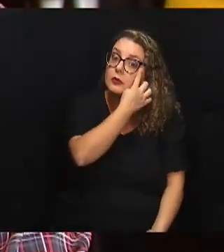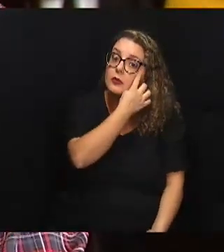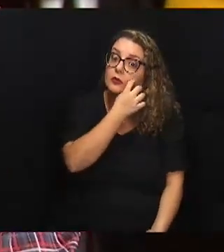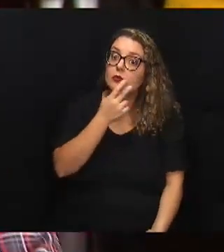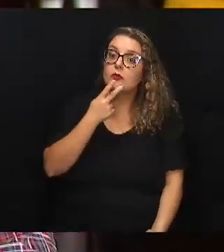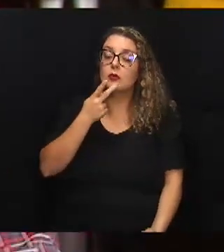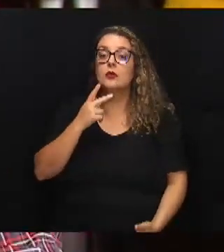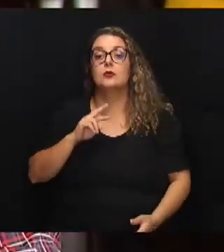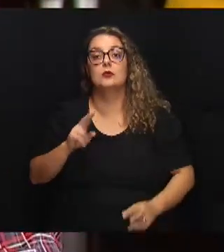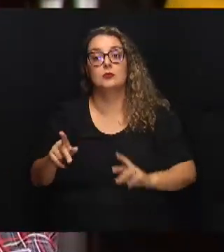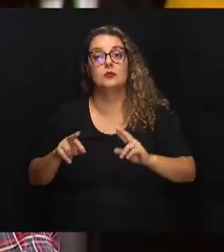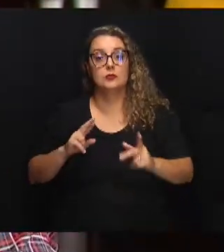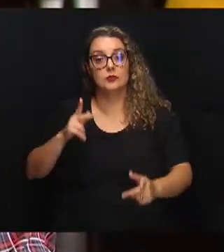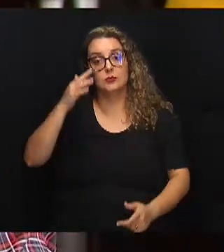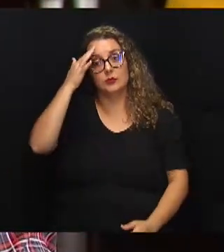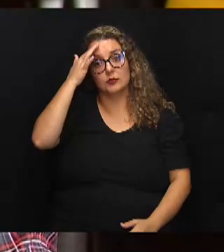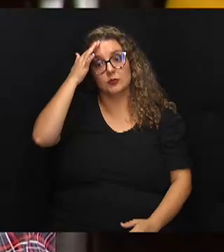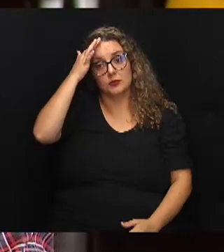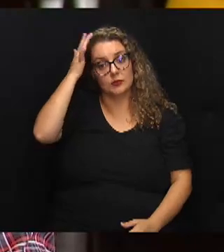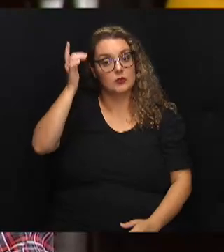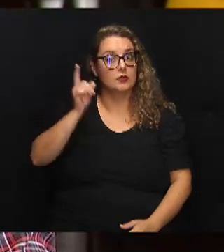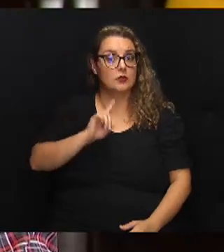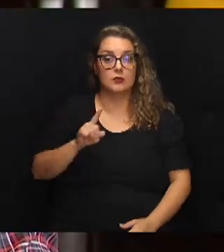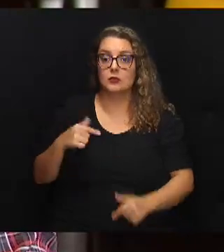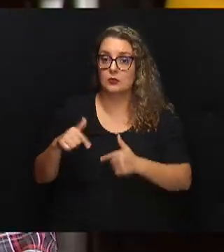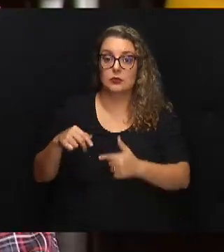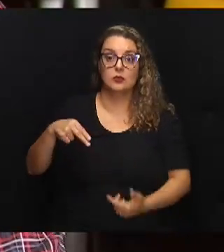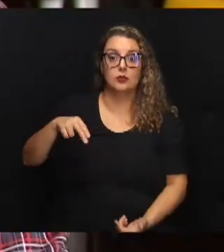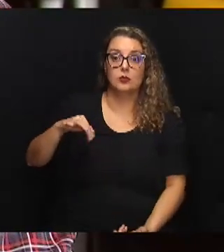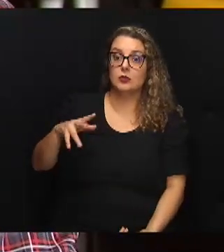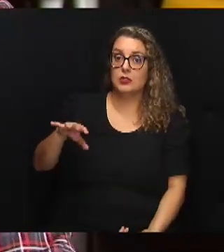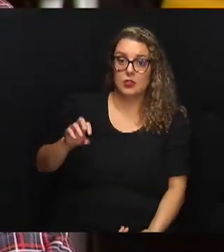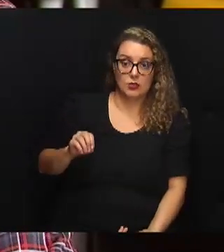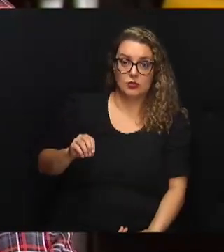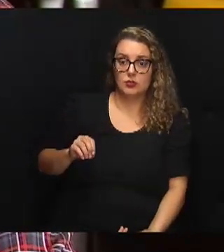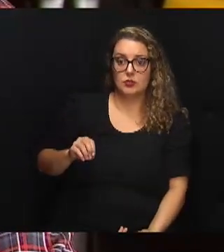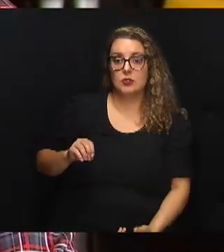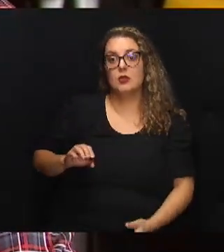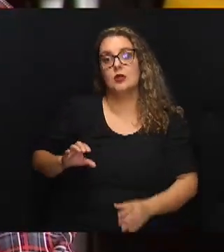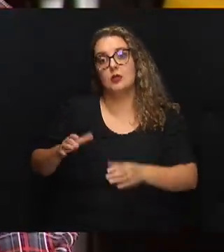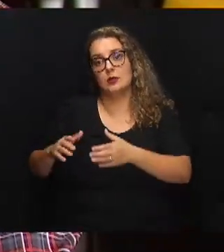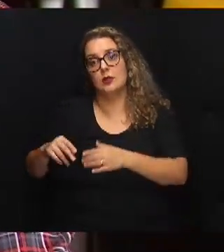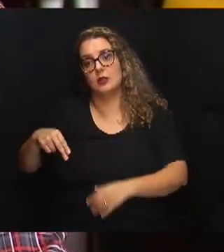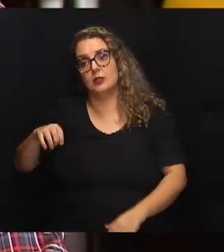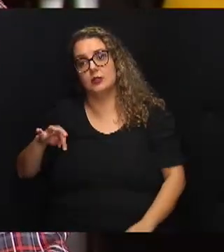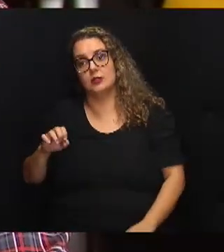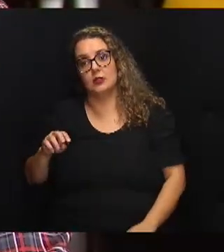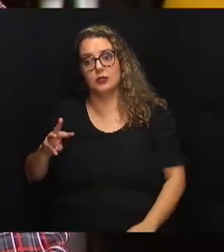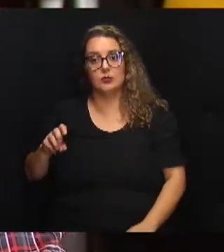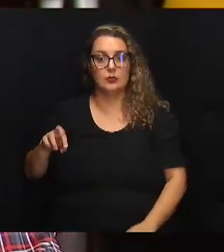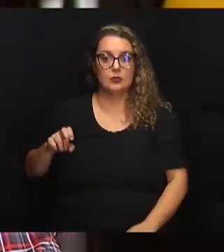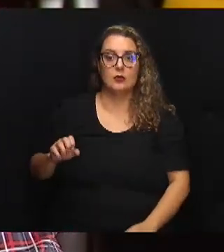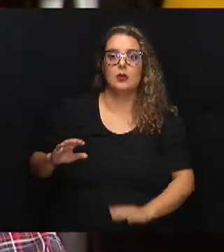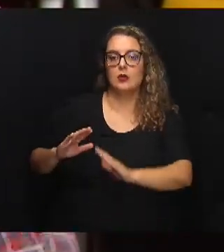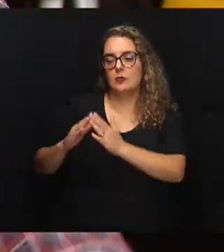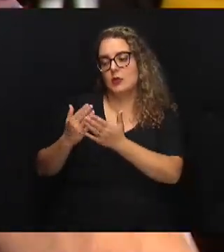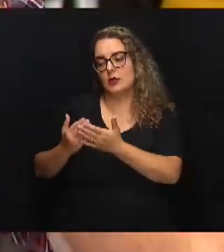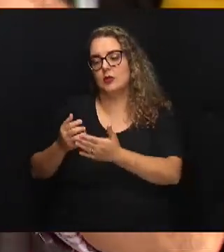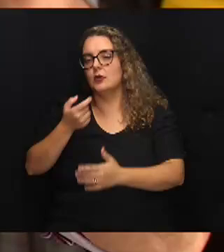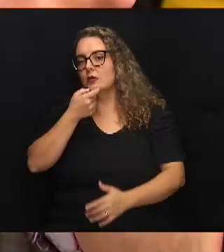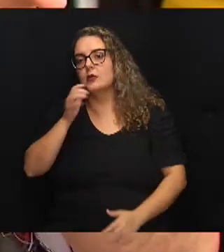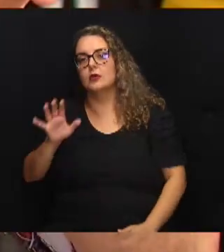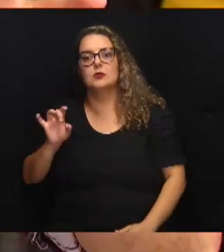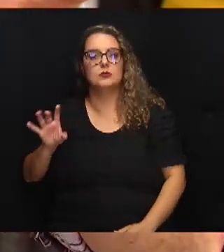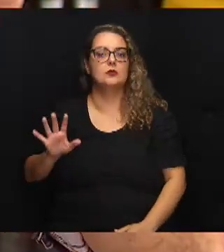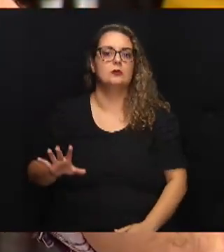do diferencial, nós não trabalhamos com nicho. Geralmente esses grupos de network, é uma escola de inglês, só uma escola de inglês.